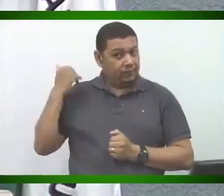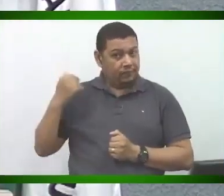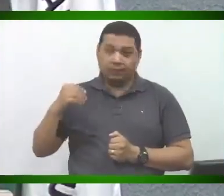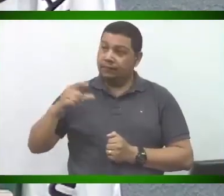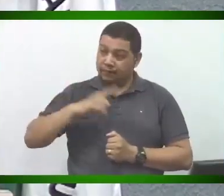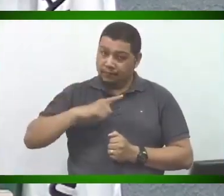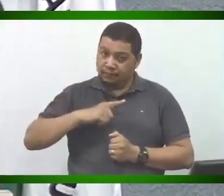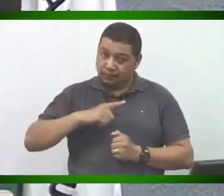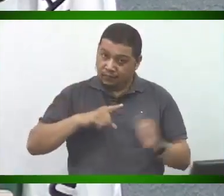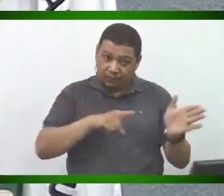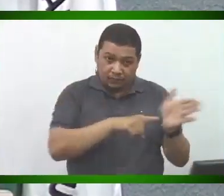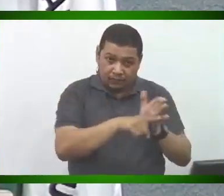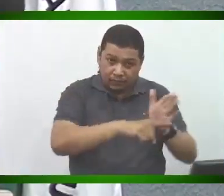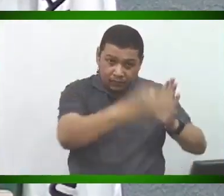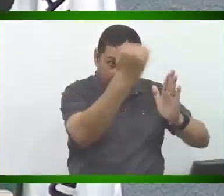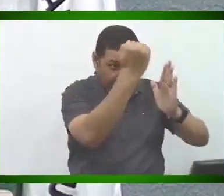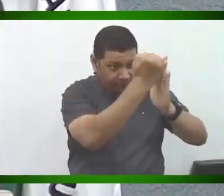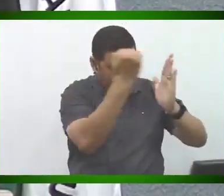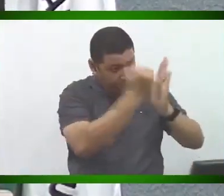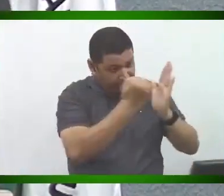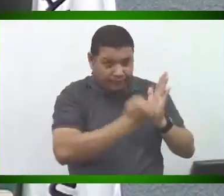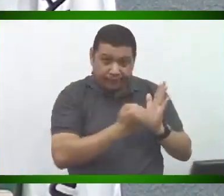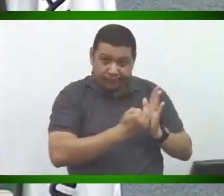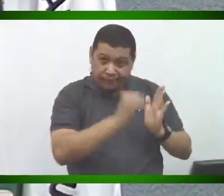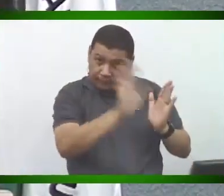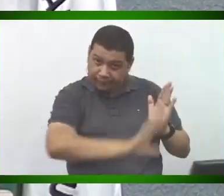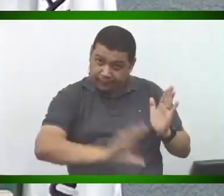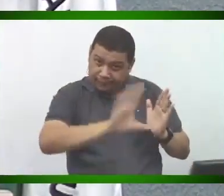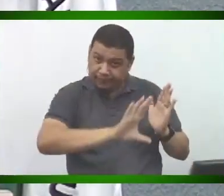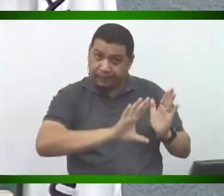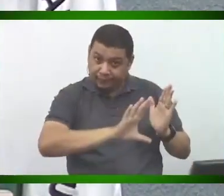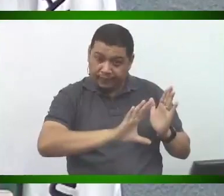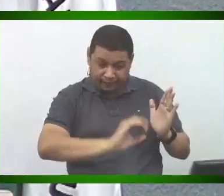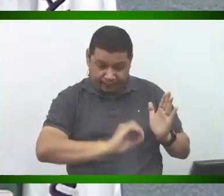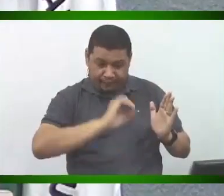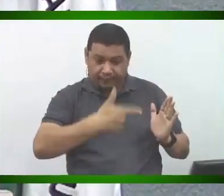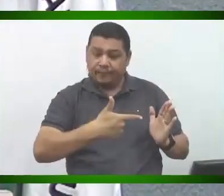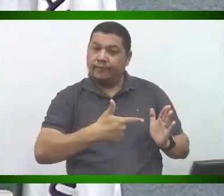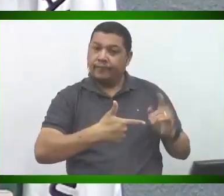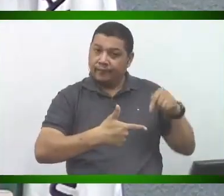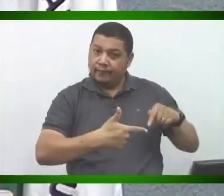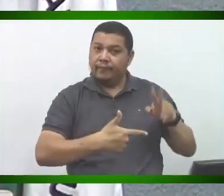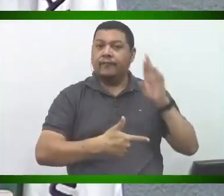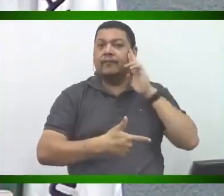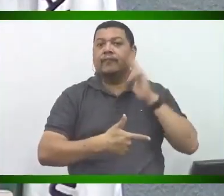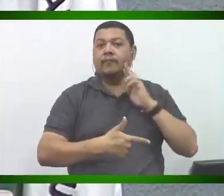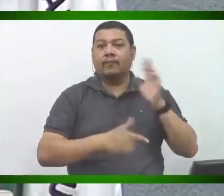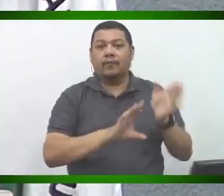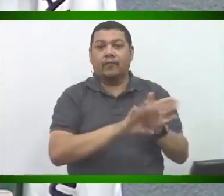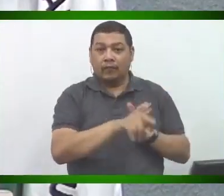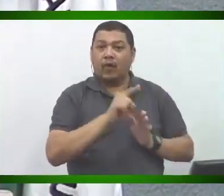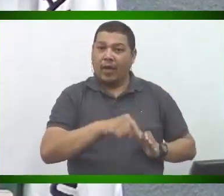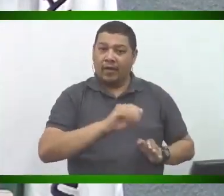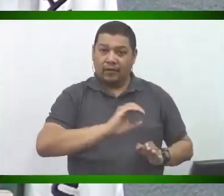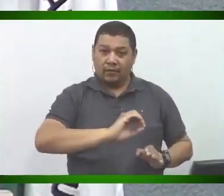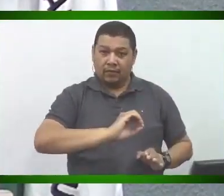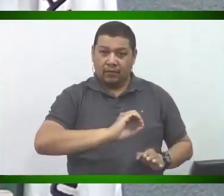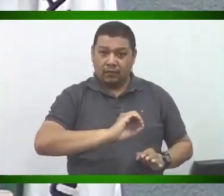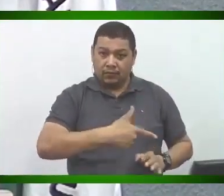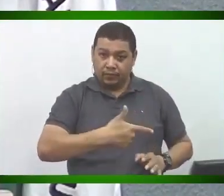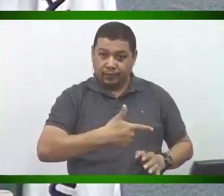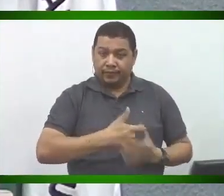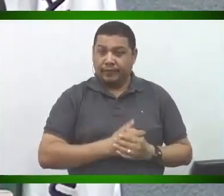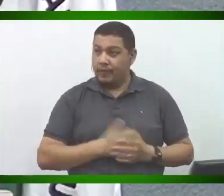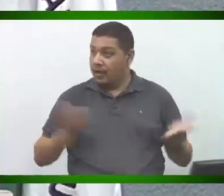um planejamento de polo de saúde em Cacoal de macro-região 2 de Rondônia. E agora esse atual